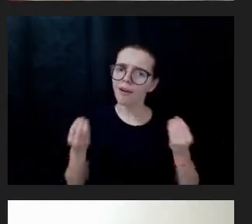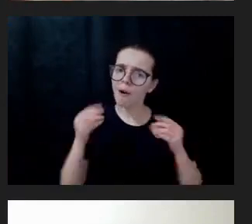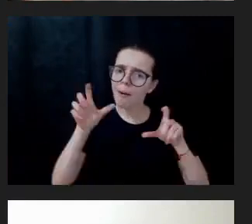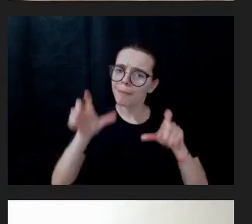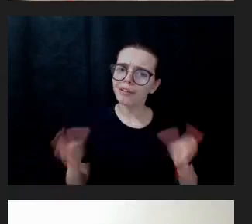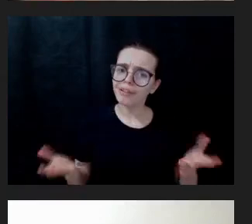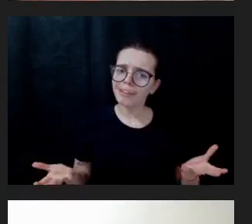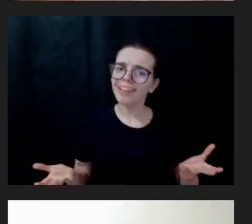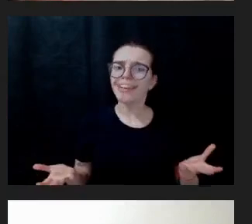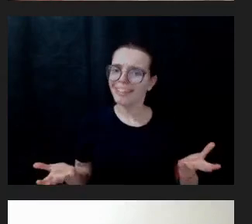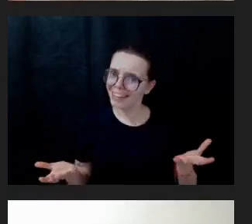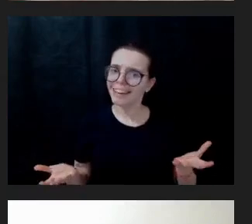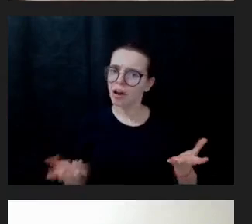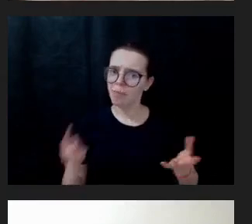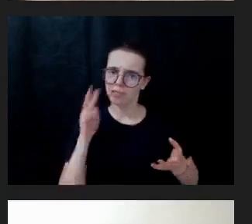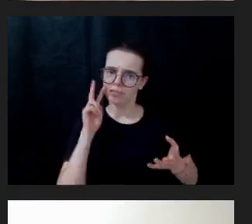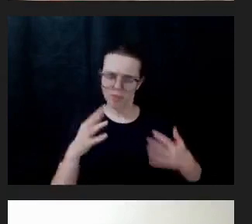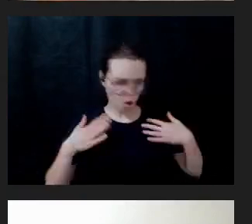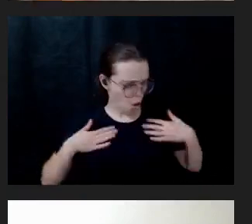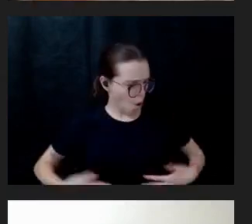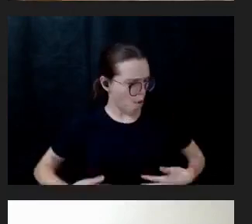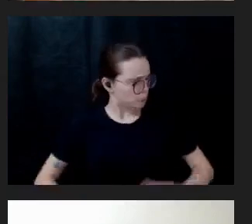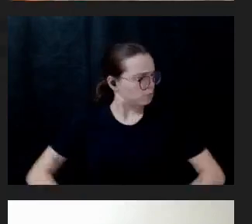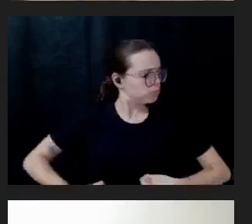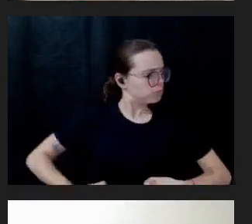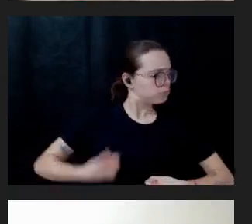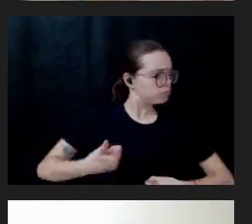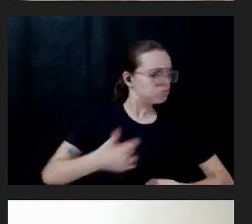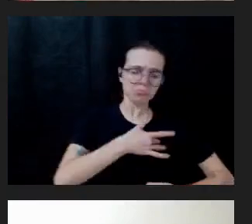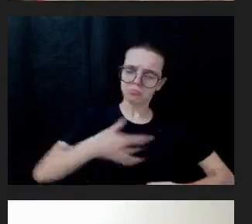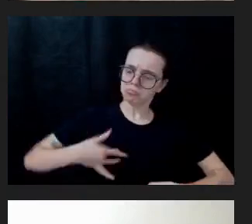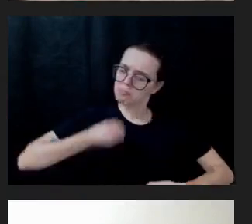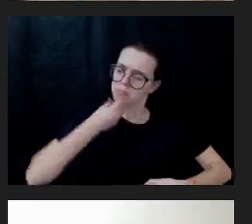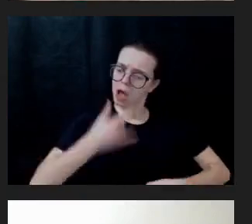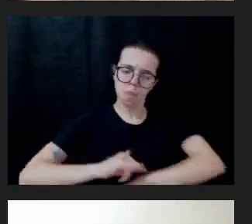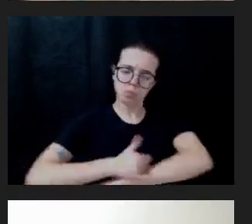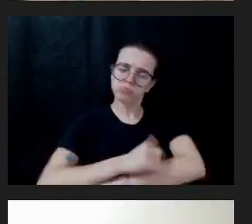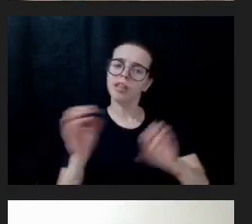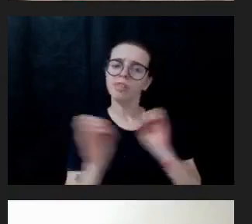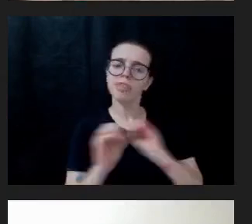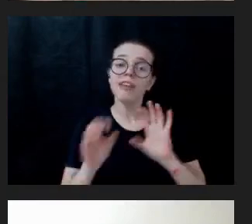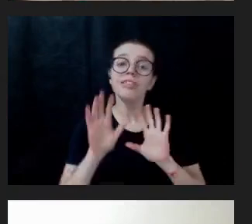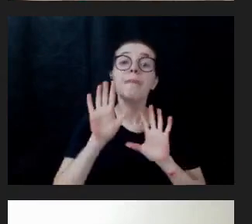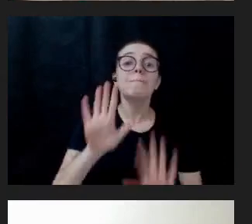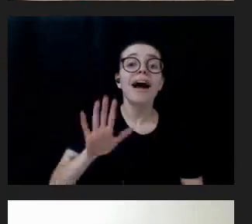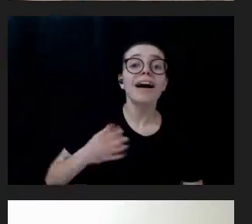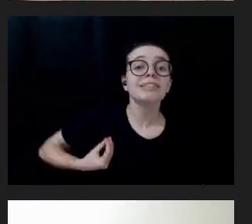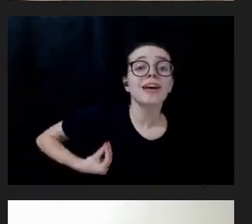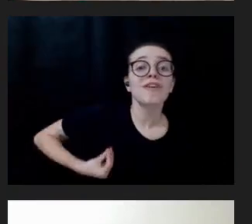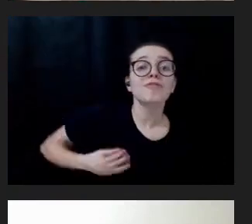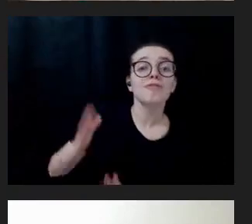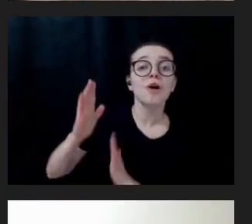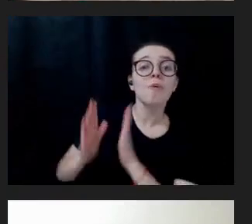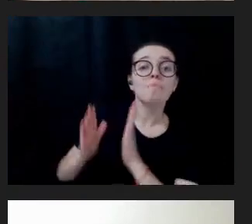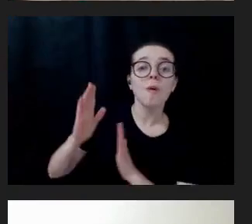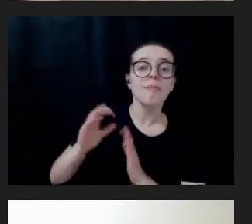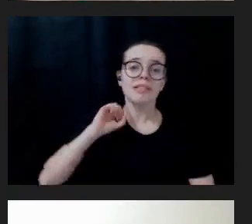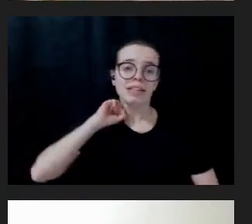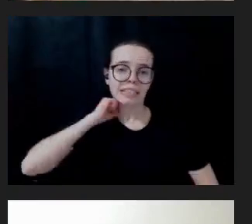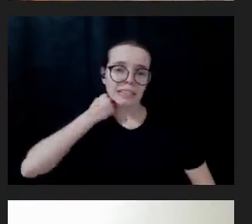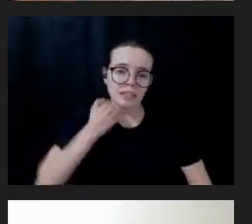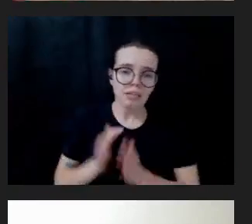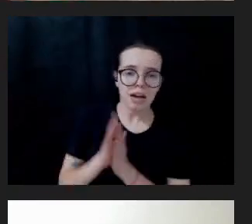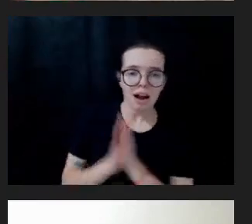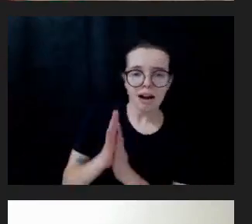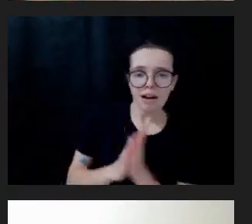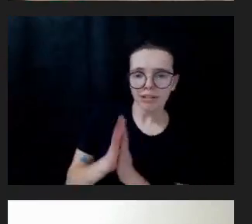Porque musculoso, não era obeso, só que ele estava vivendo um momento de muita ansiedade, né?